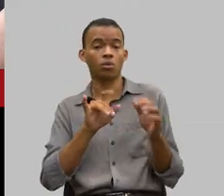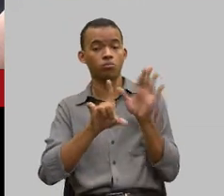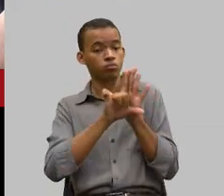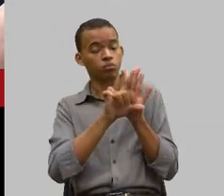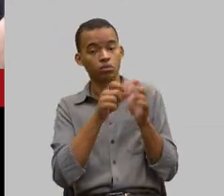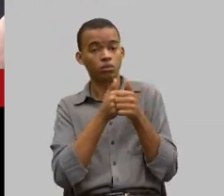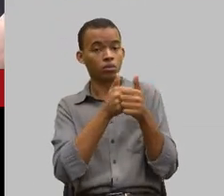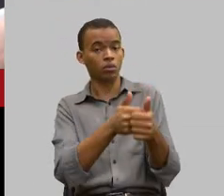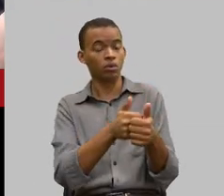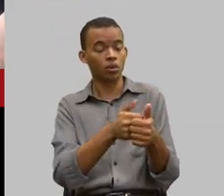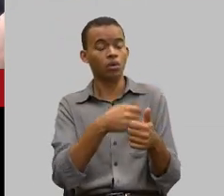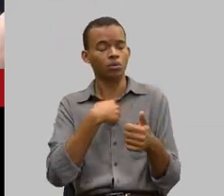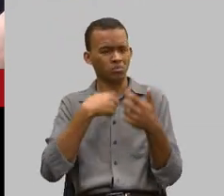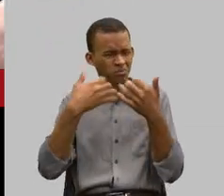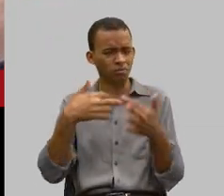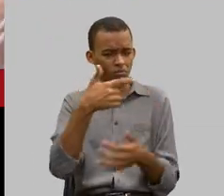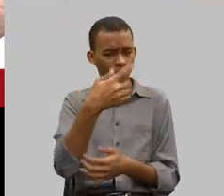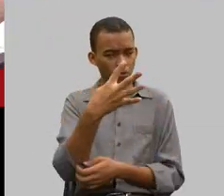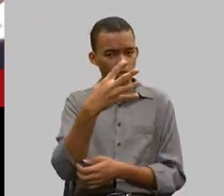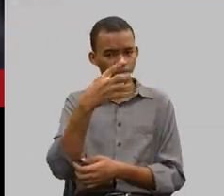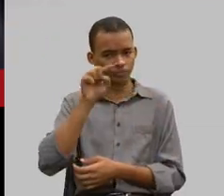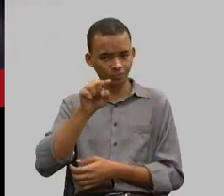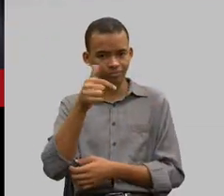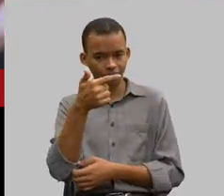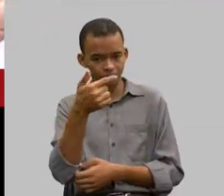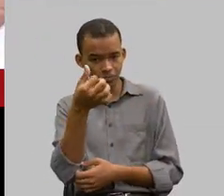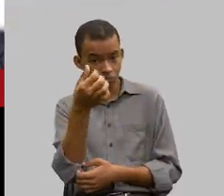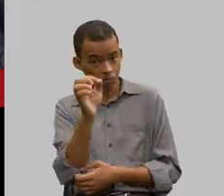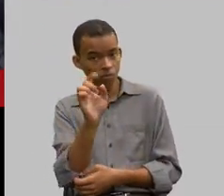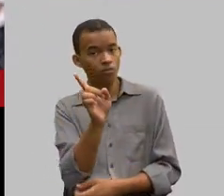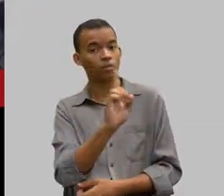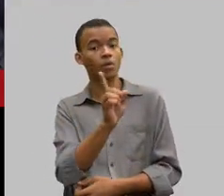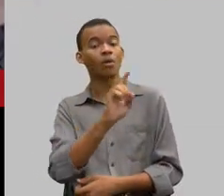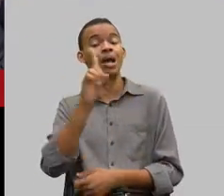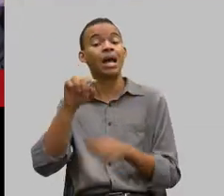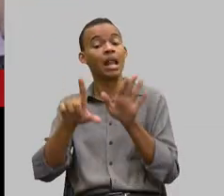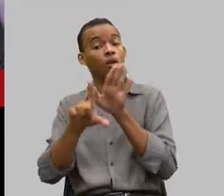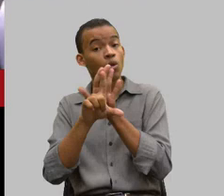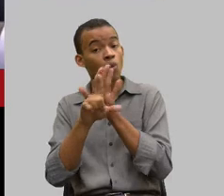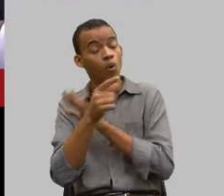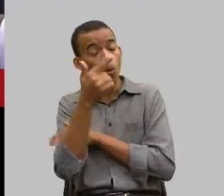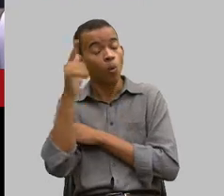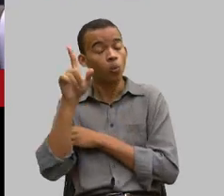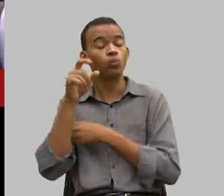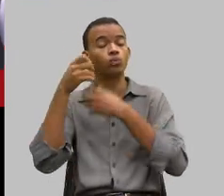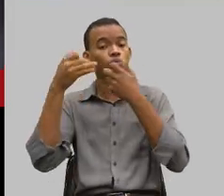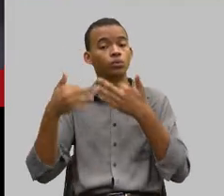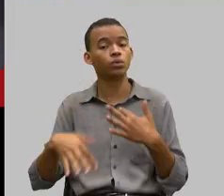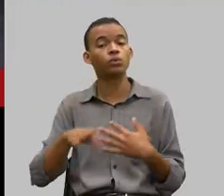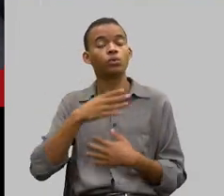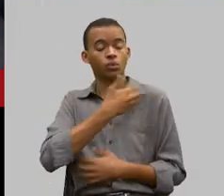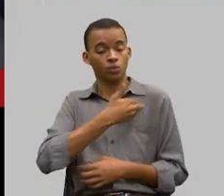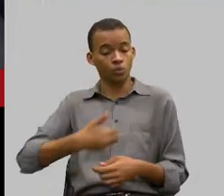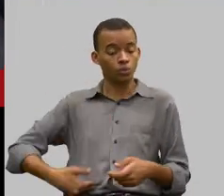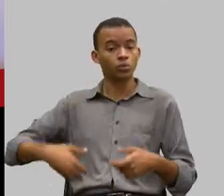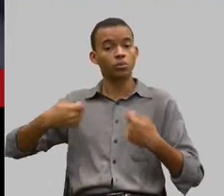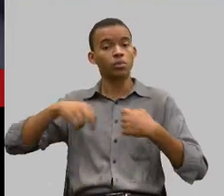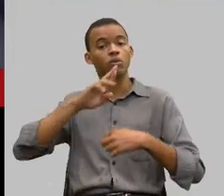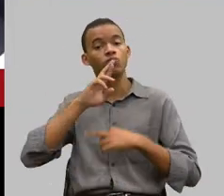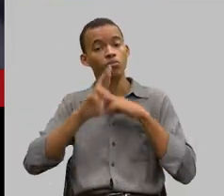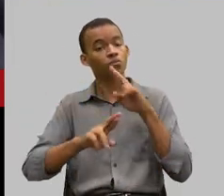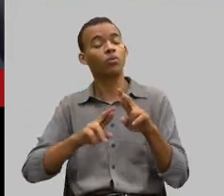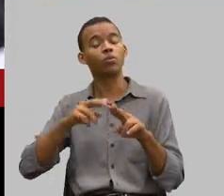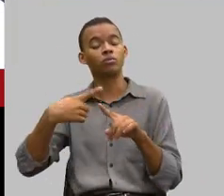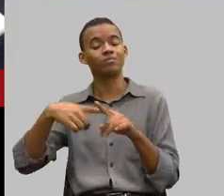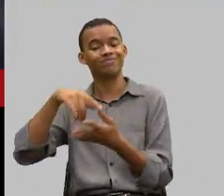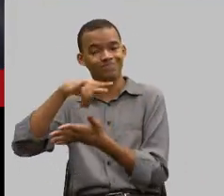24 260 não é a lei que determina que o governo tem que responder esses ofícios que foram